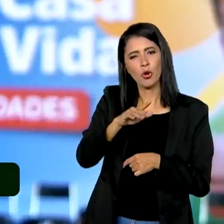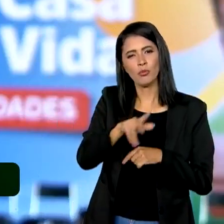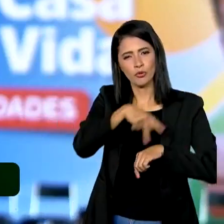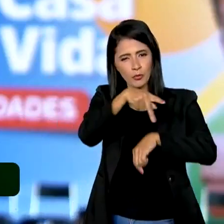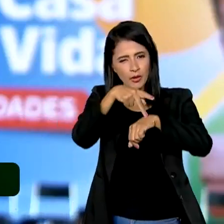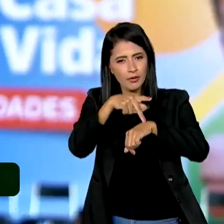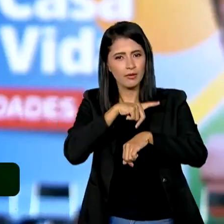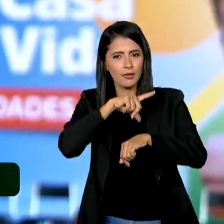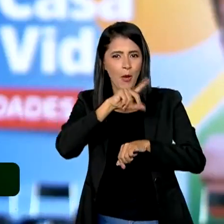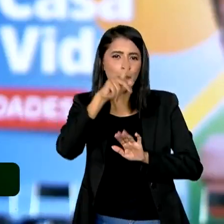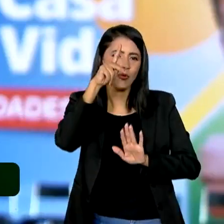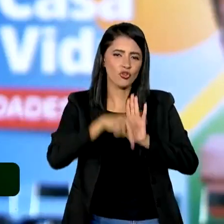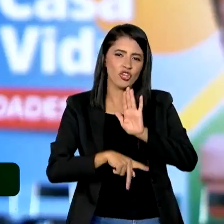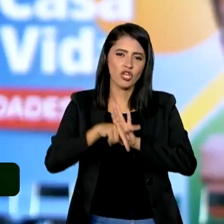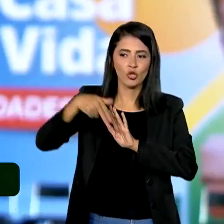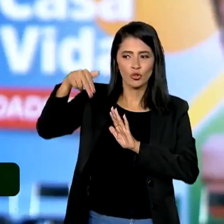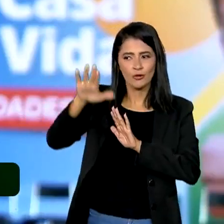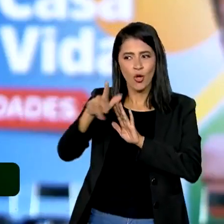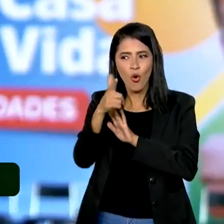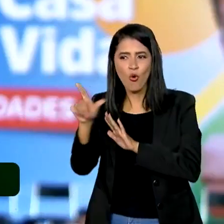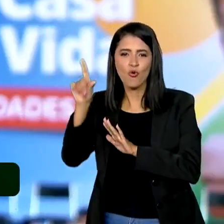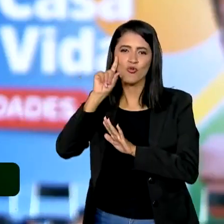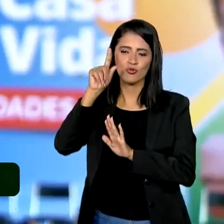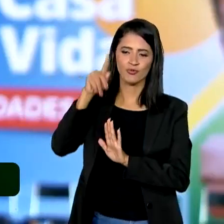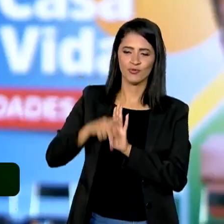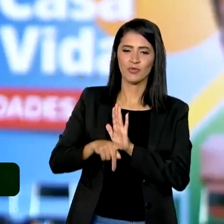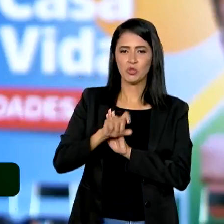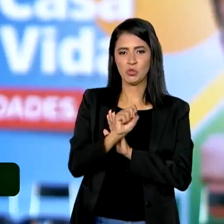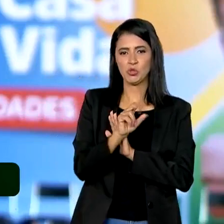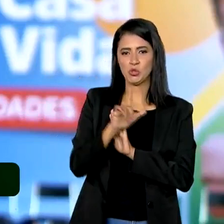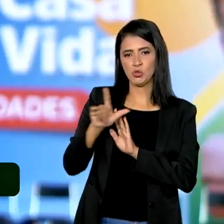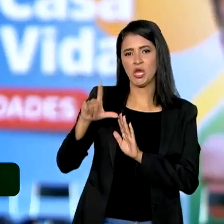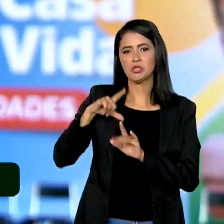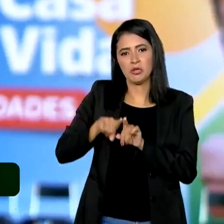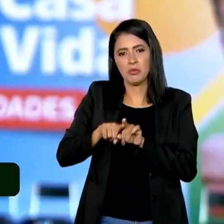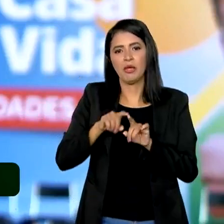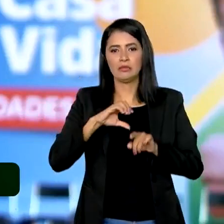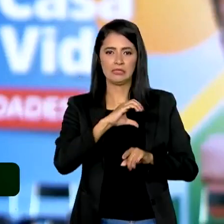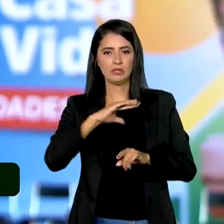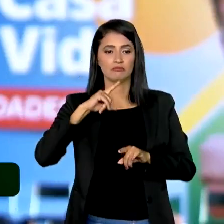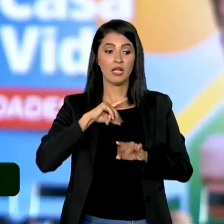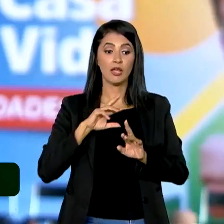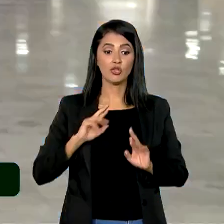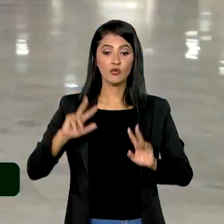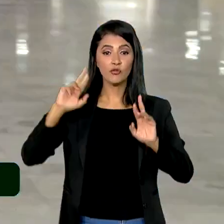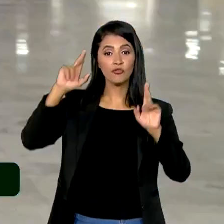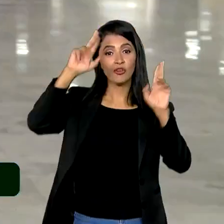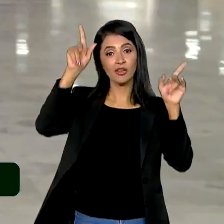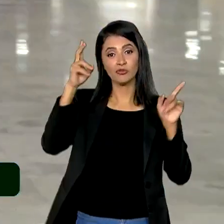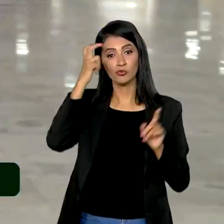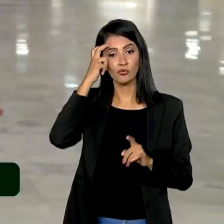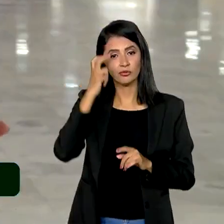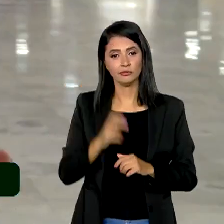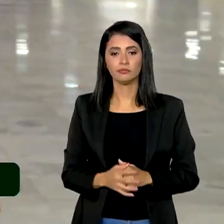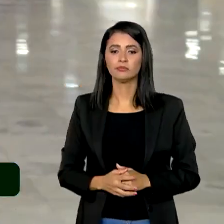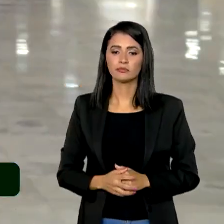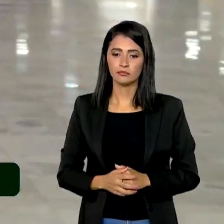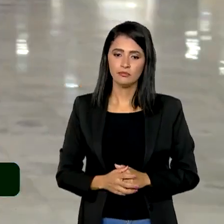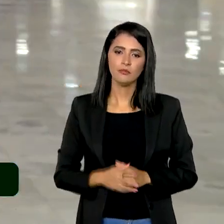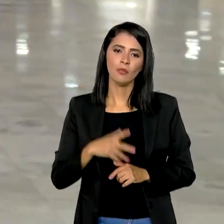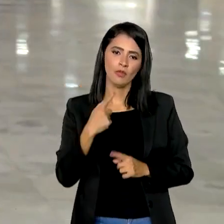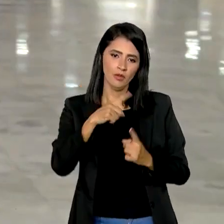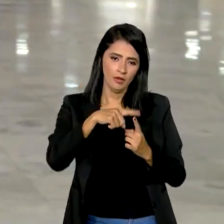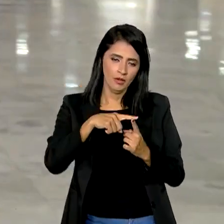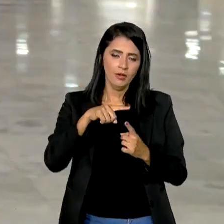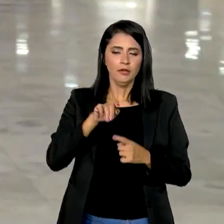né, considerando a realidade, no nordeste é outro, no sudeste assim, no centro-oeste assim, nas diferentes regiões. Na modalidade